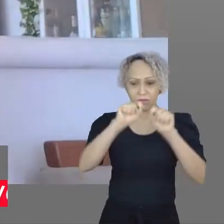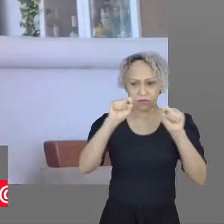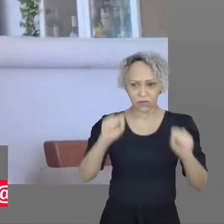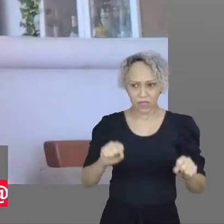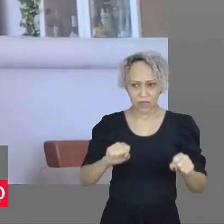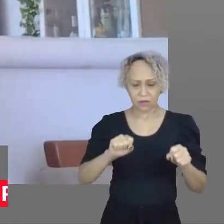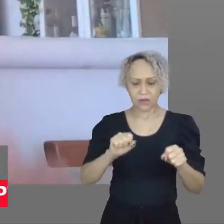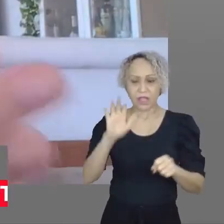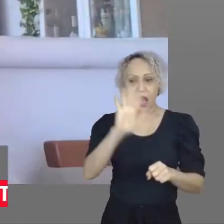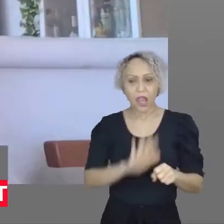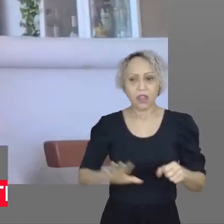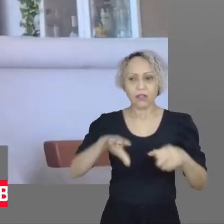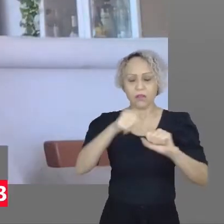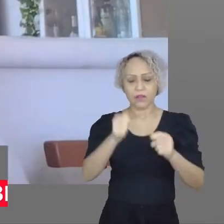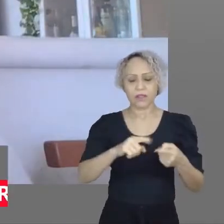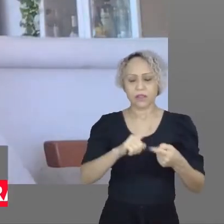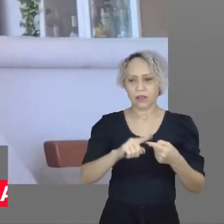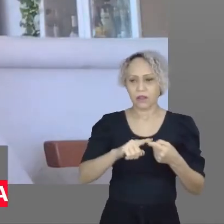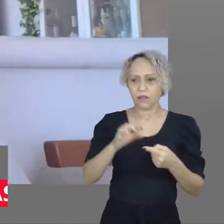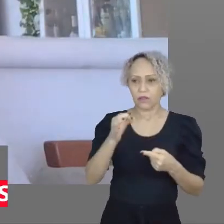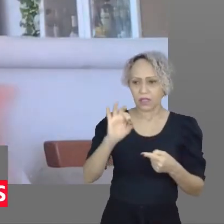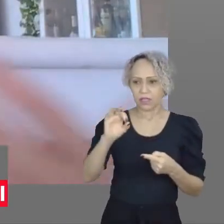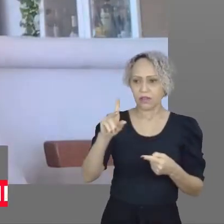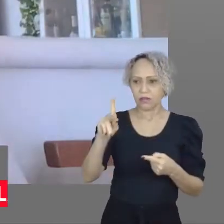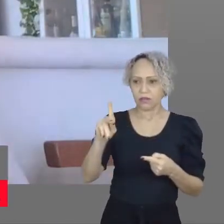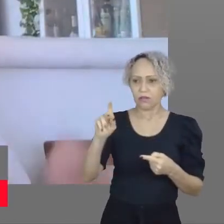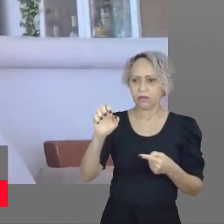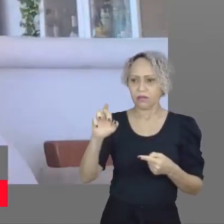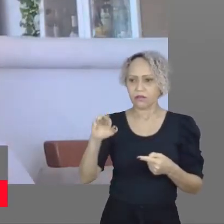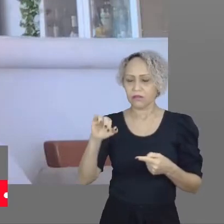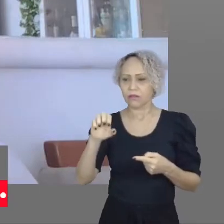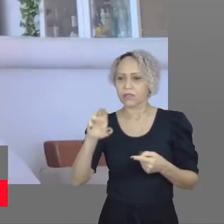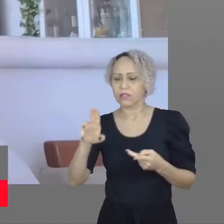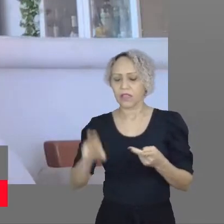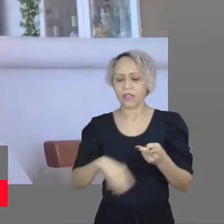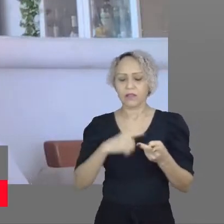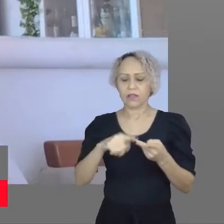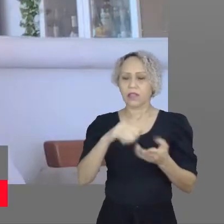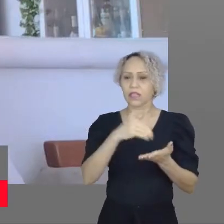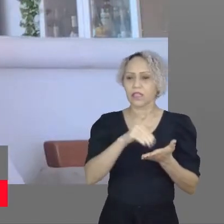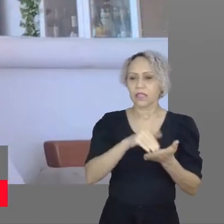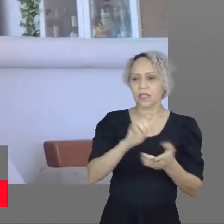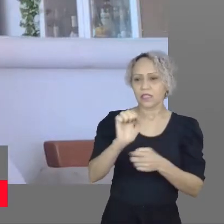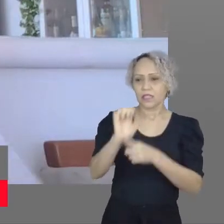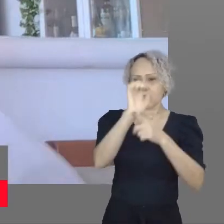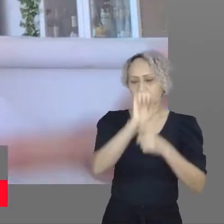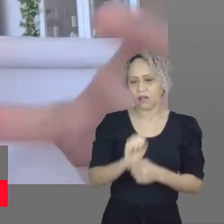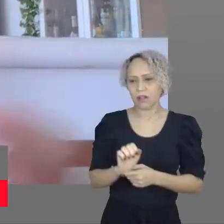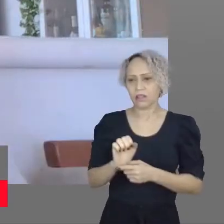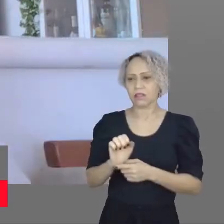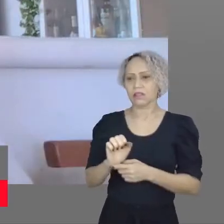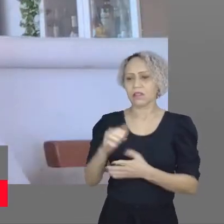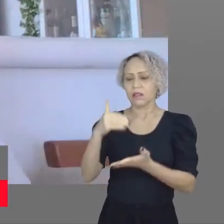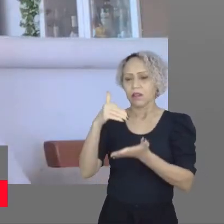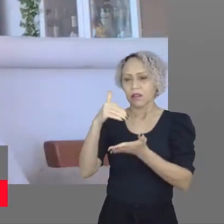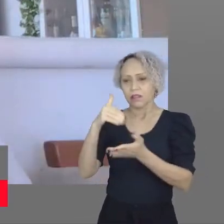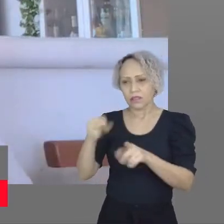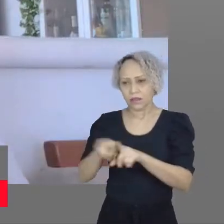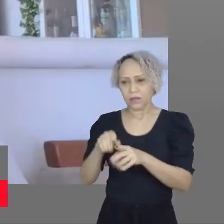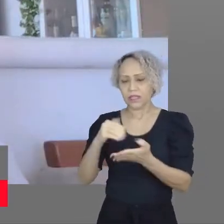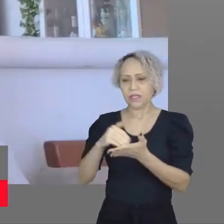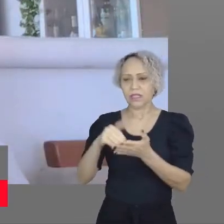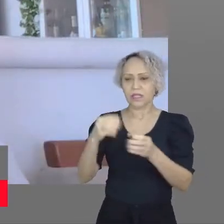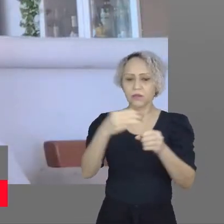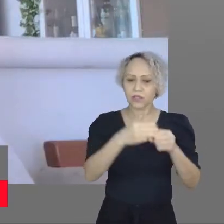Fundação Perseu Abramo, secretarias nacional, estaduais, municipais de formação política do PT, e agora a gente